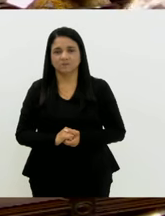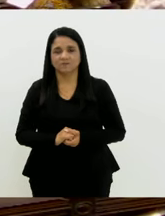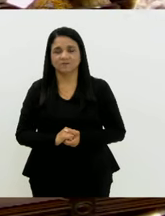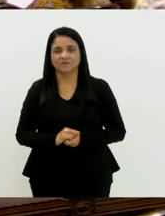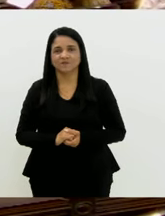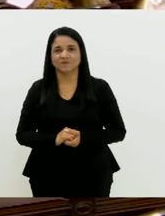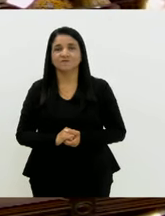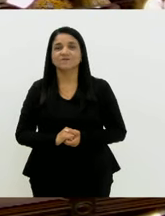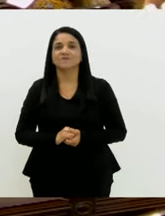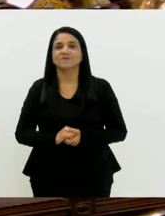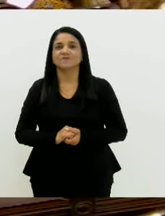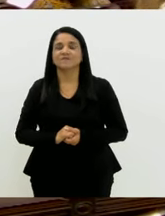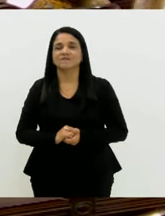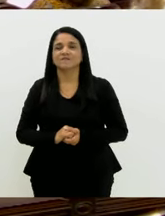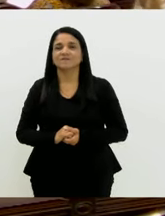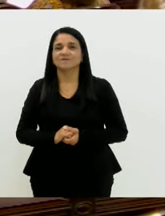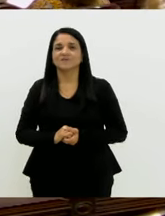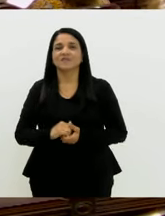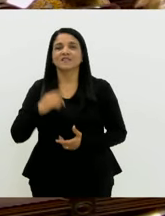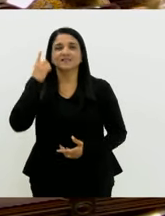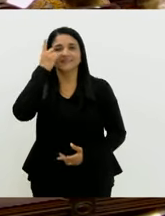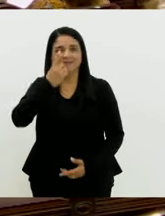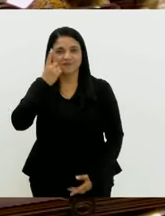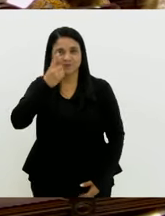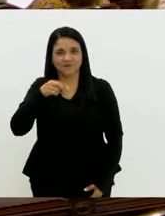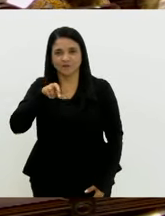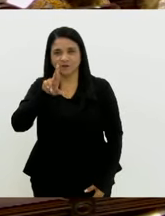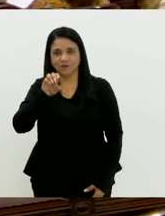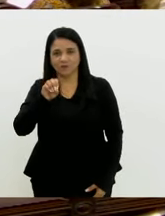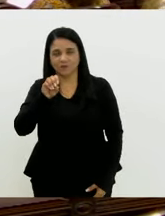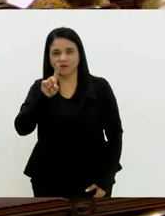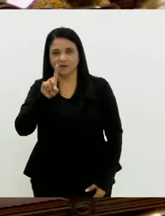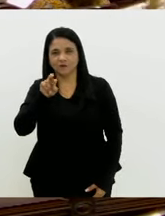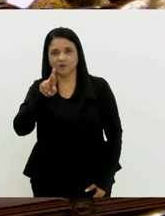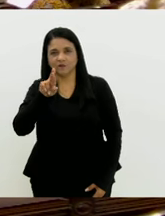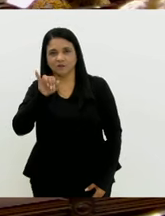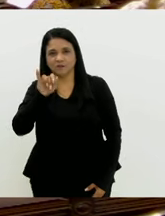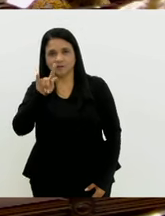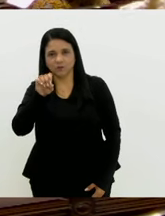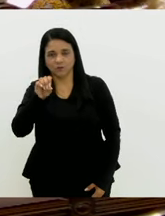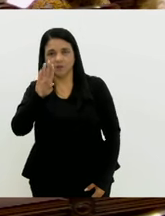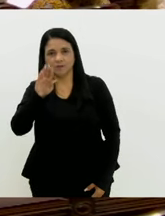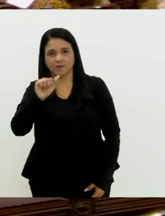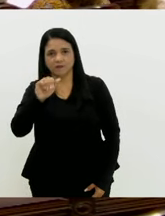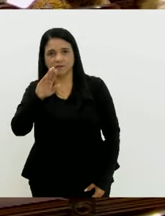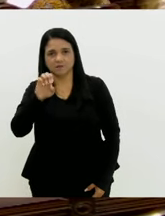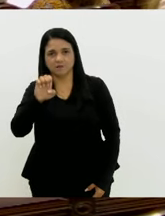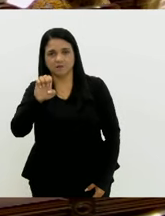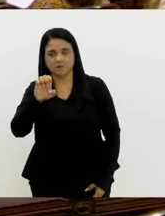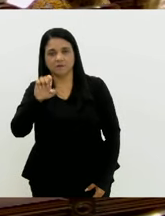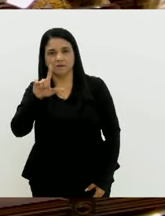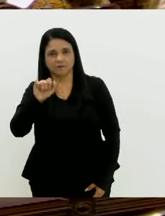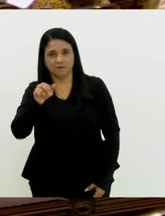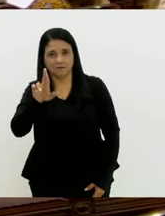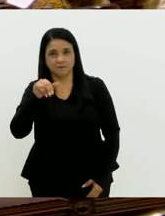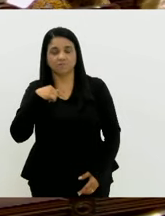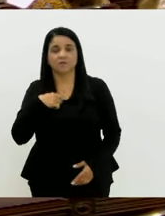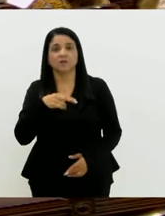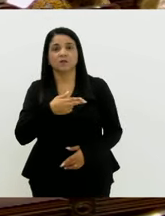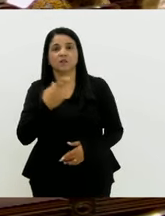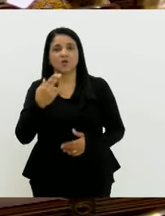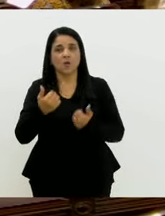Excelentíssimo senhor deputado Rodrigo Bacelar, em nome de quem saúdo todos os